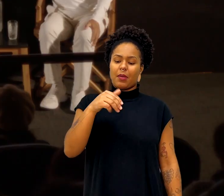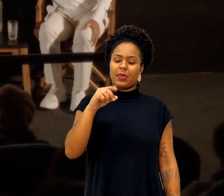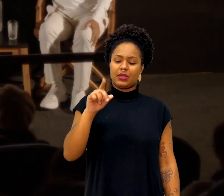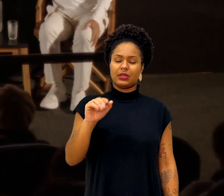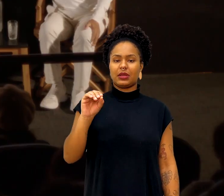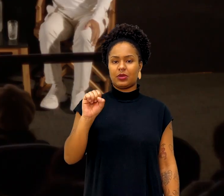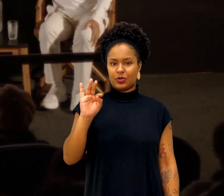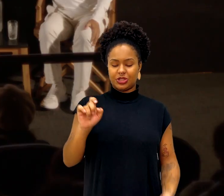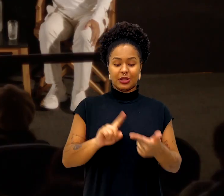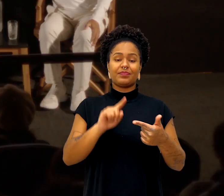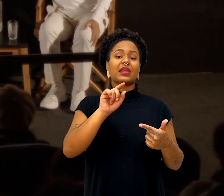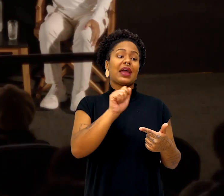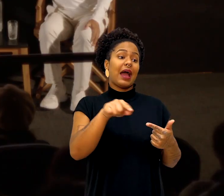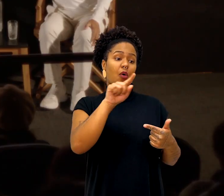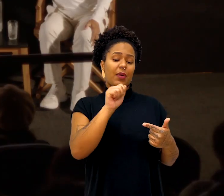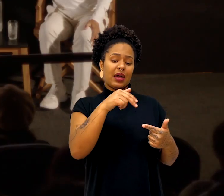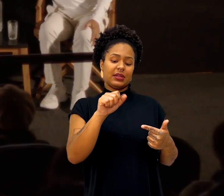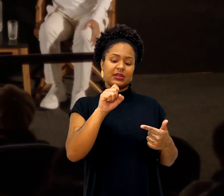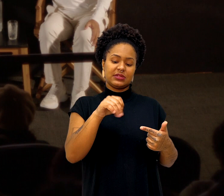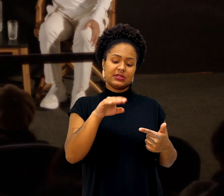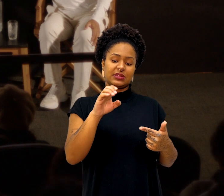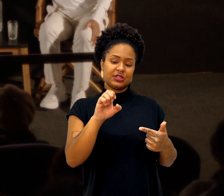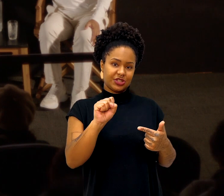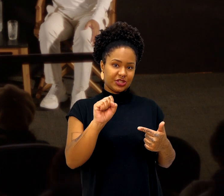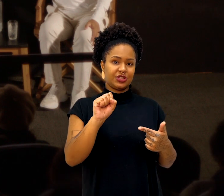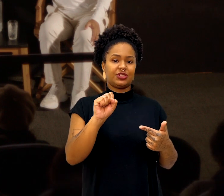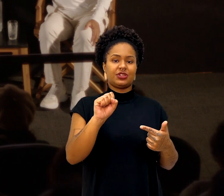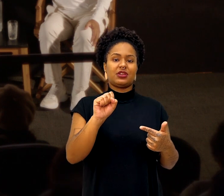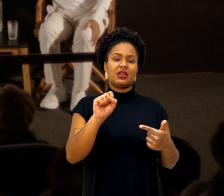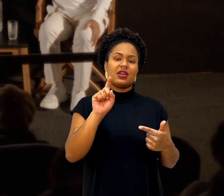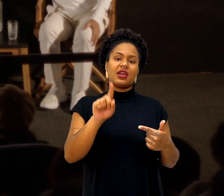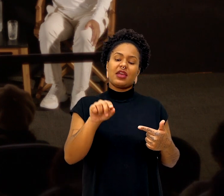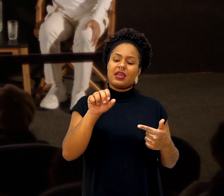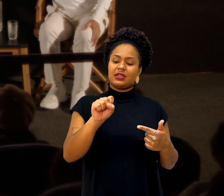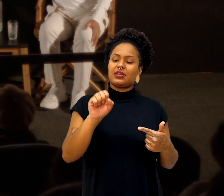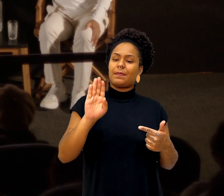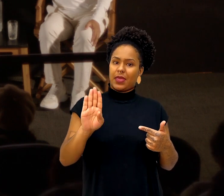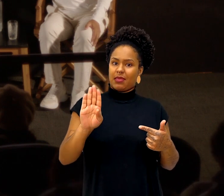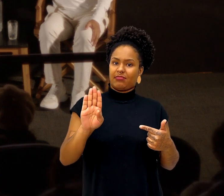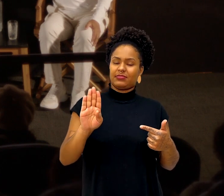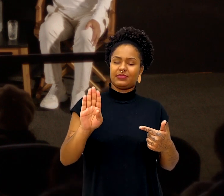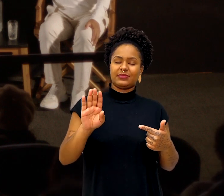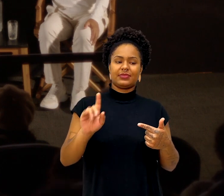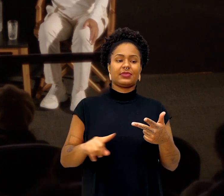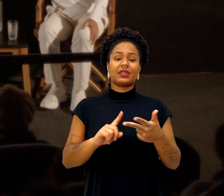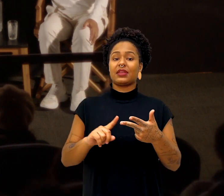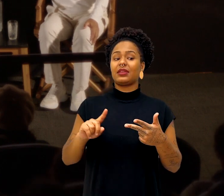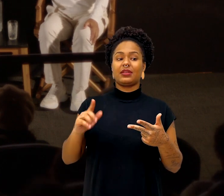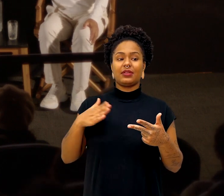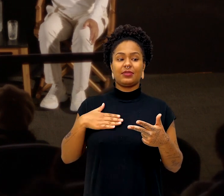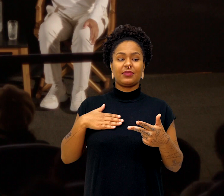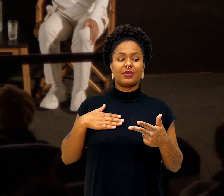@souamandacosta. Eu é @AnaSanchesB, o Sanches com S no final e um B de bola. Não